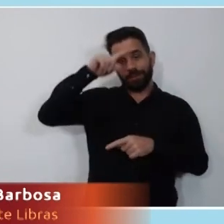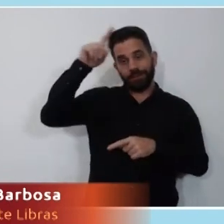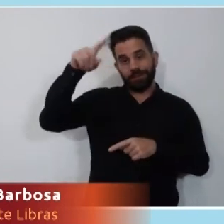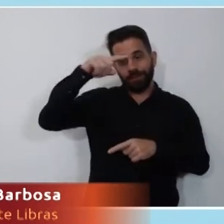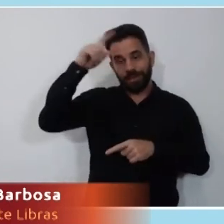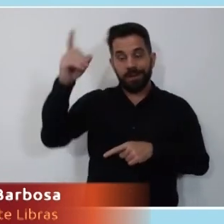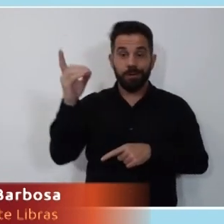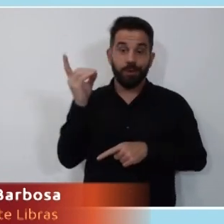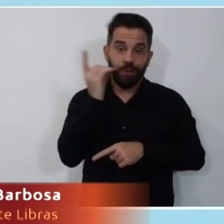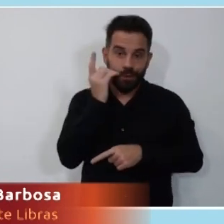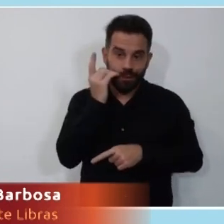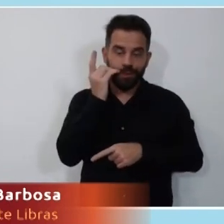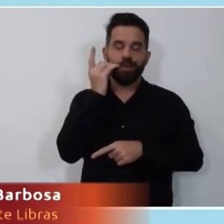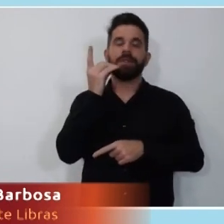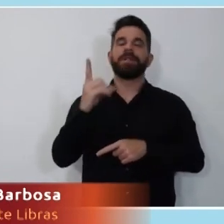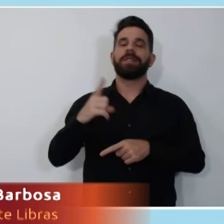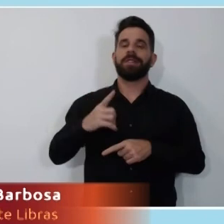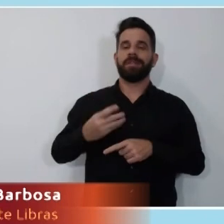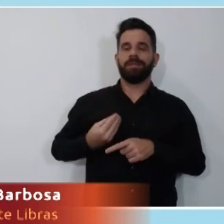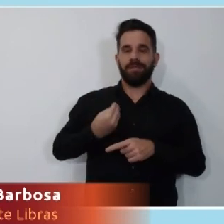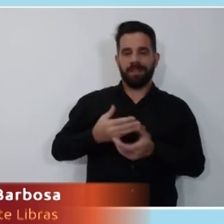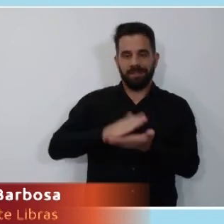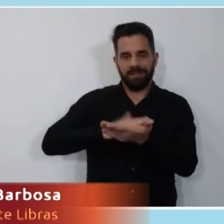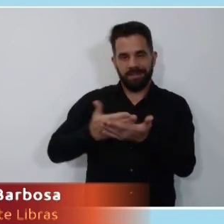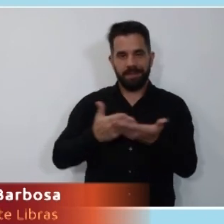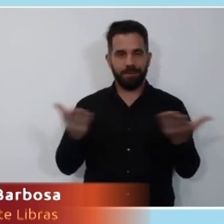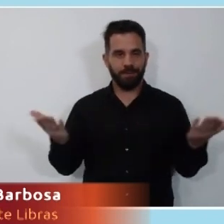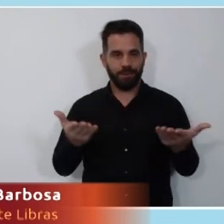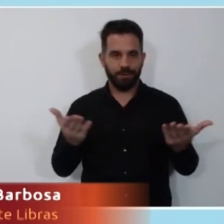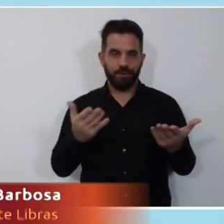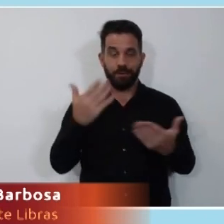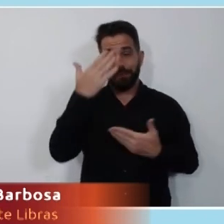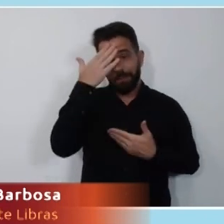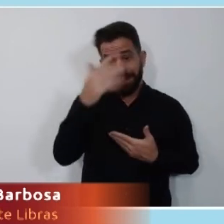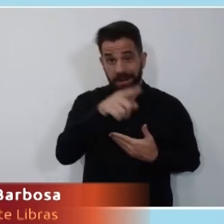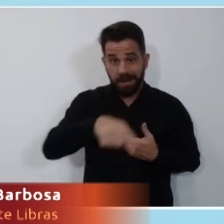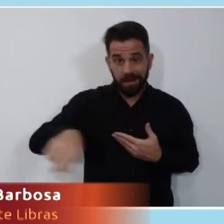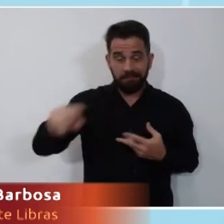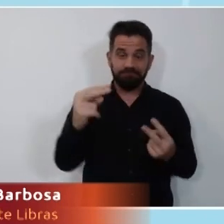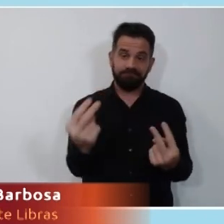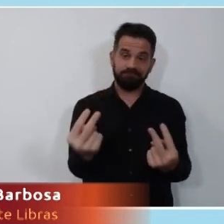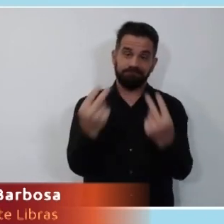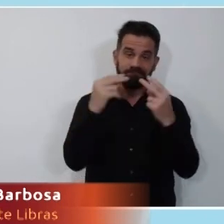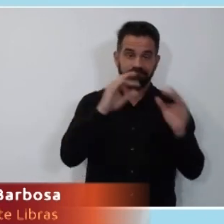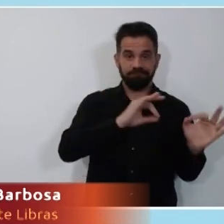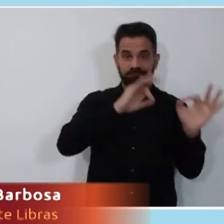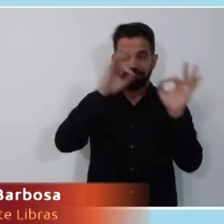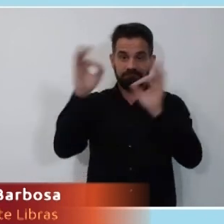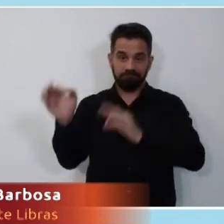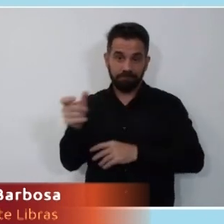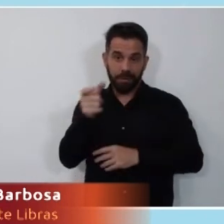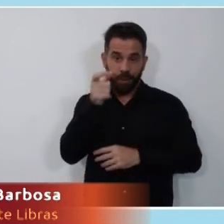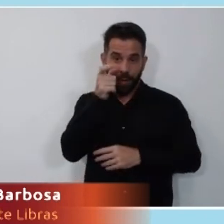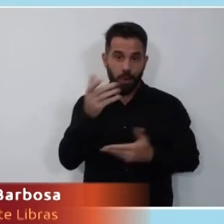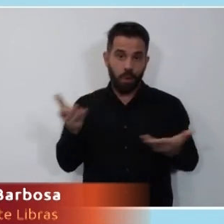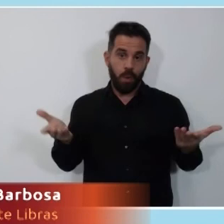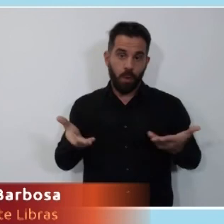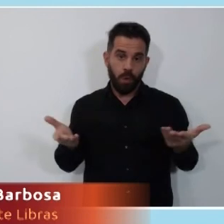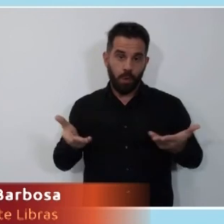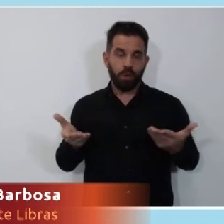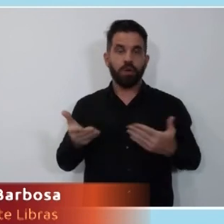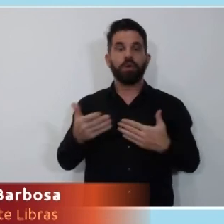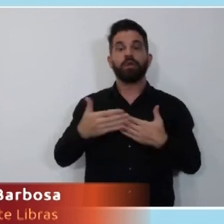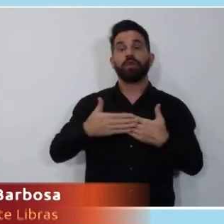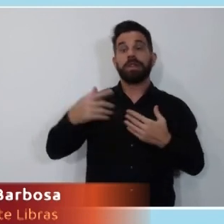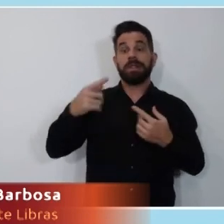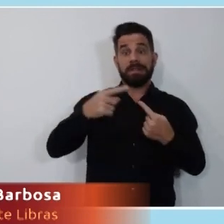Diogo, nossos intérpretes de hoje. Obrigada a você que nos acompanhou nesse debate. E avisando aos nossos espectadores, a partir da semana que